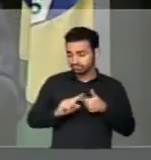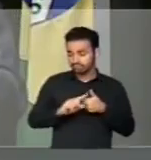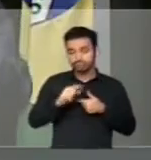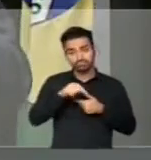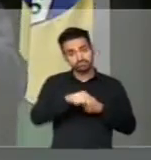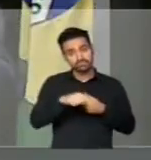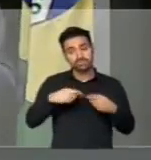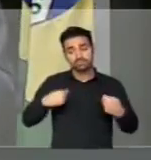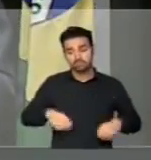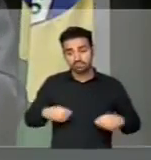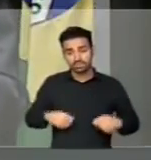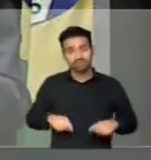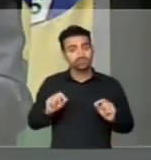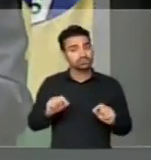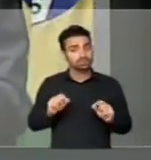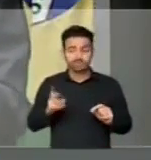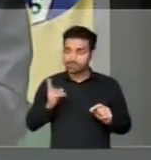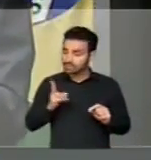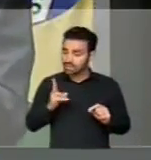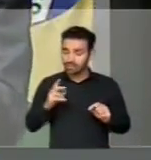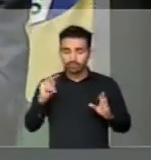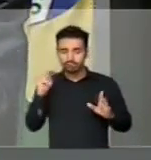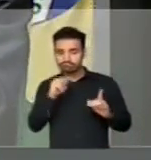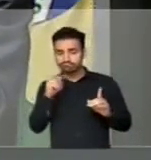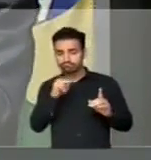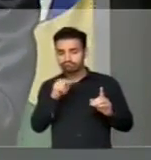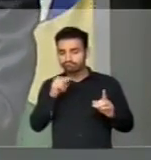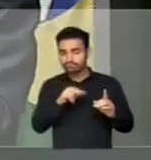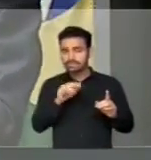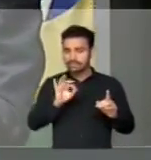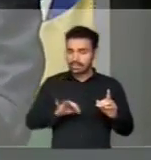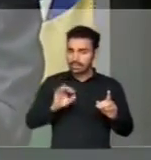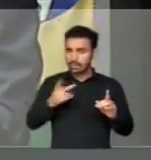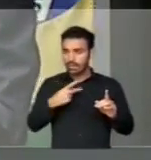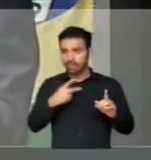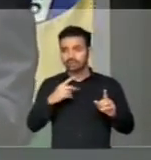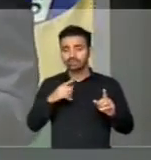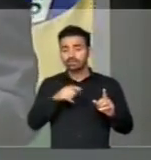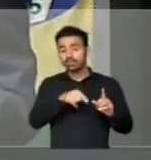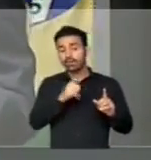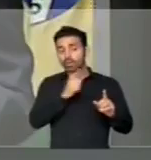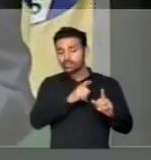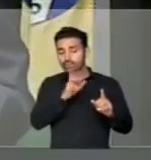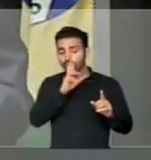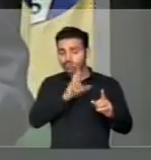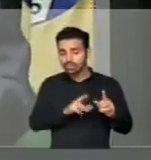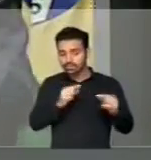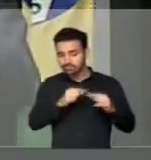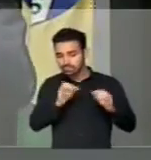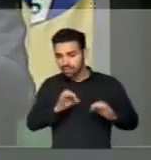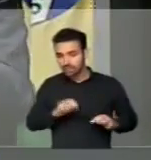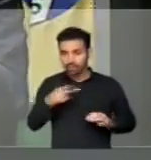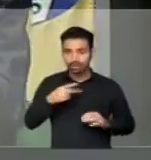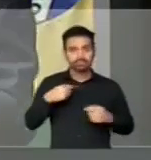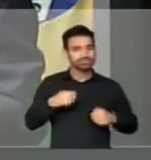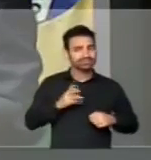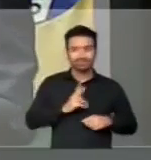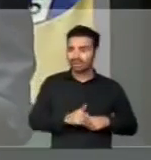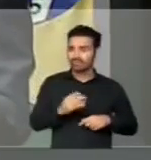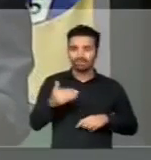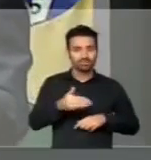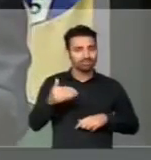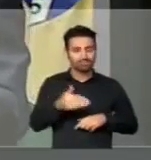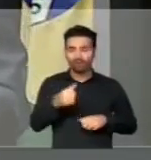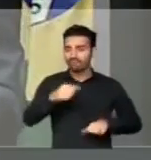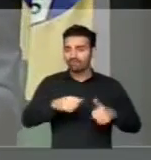ser regularmente avaliados e seus resultados monitorados. É a sua